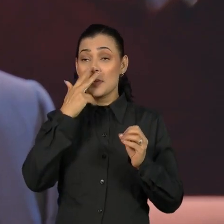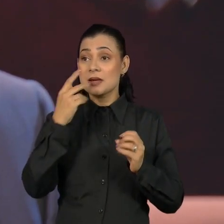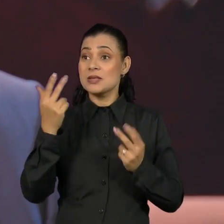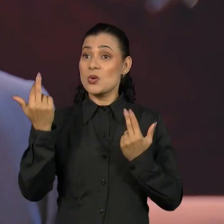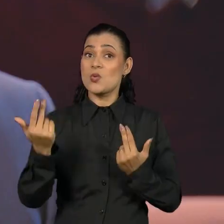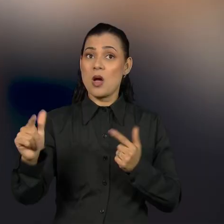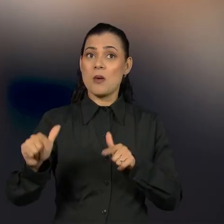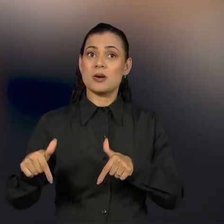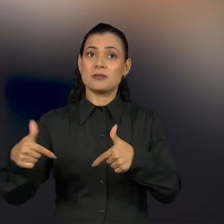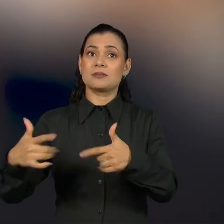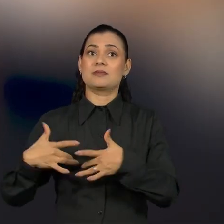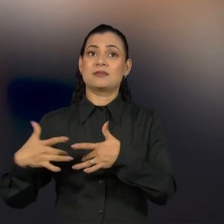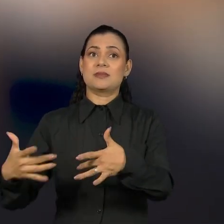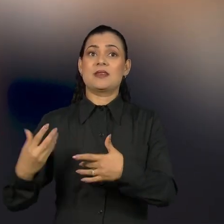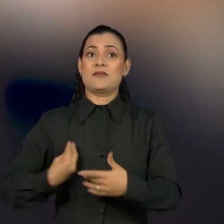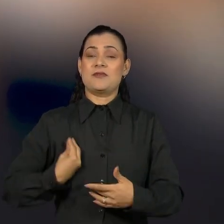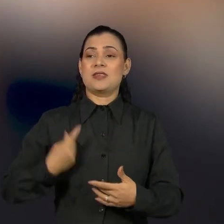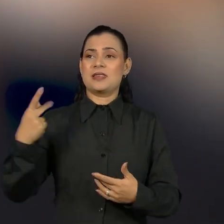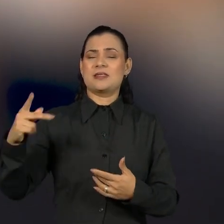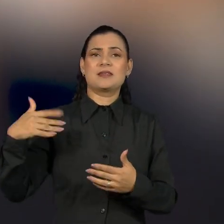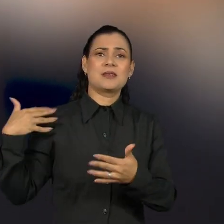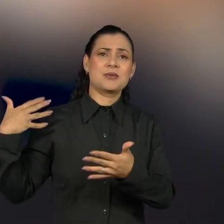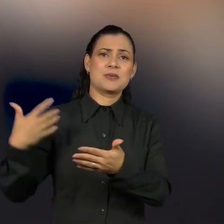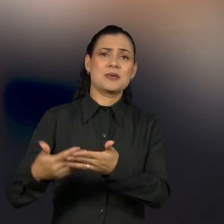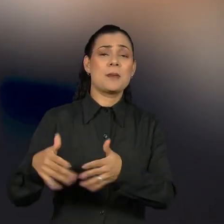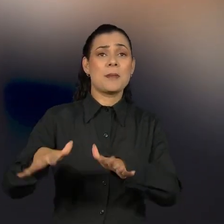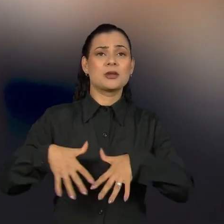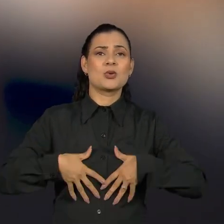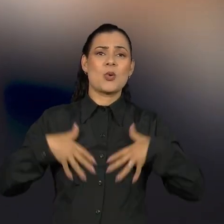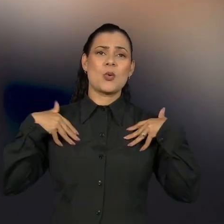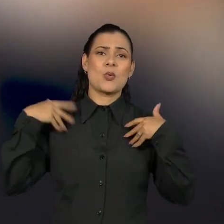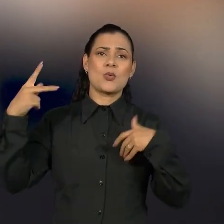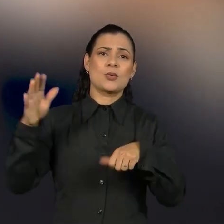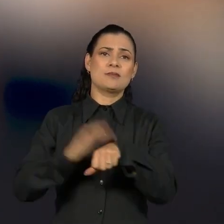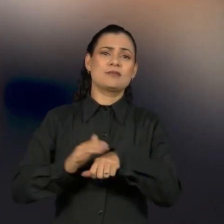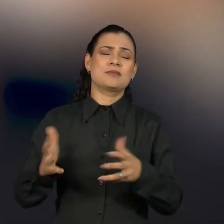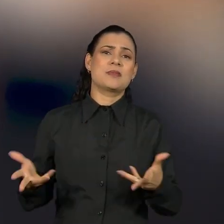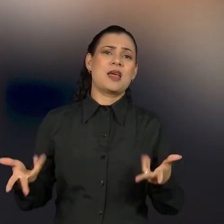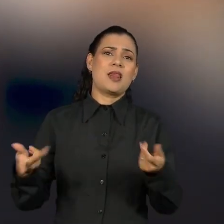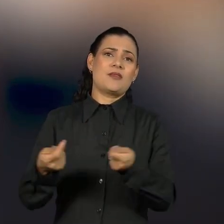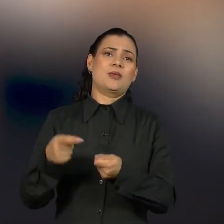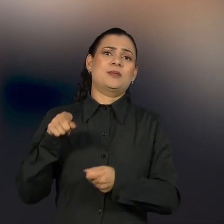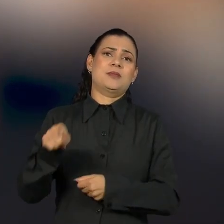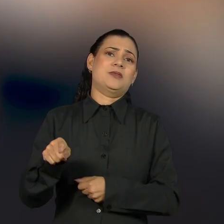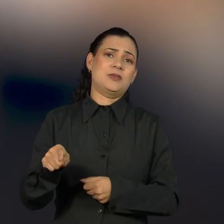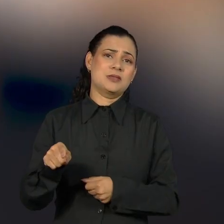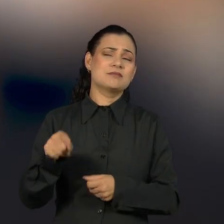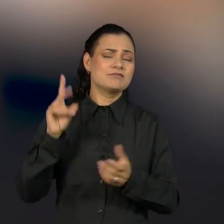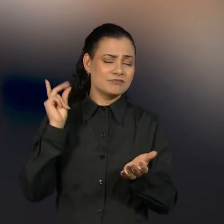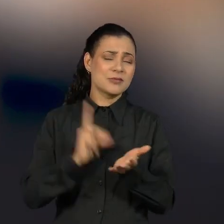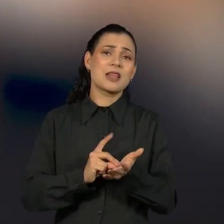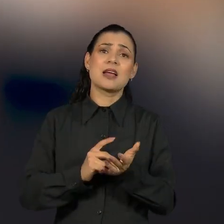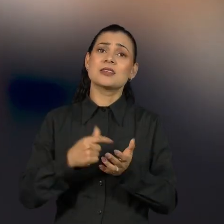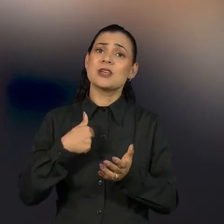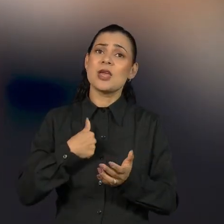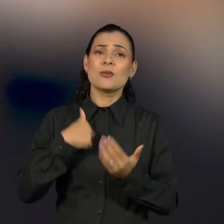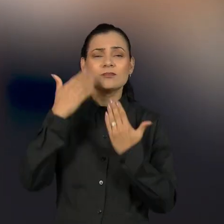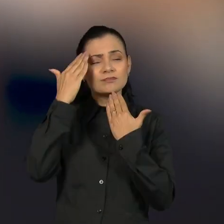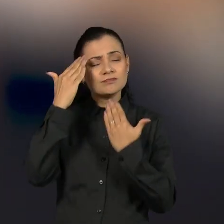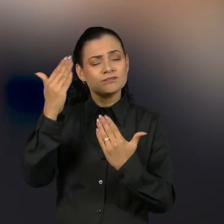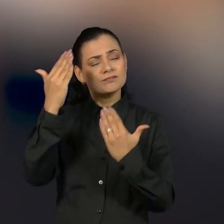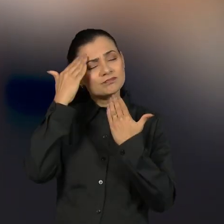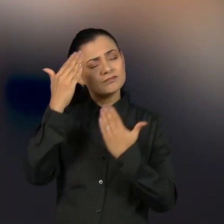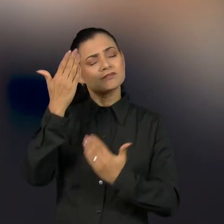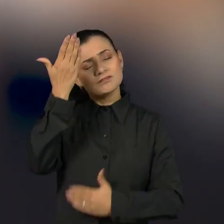Pai, para poder viver o que o Senhor viveu, mas eu tenho um orgulho imenso, um orgulho maravilhoso a dizer no final, muita gratidão